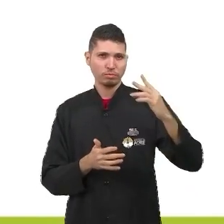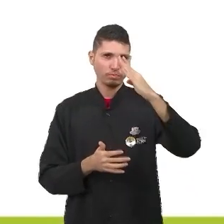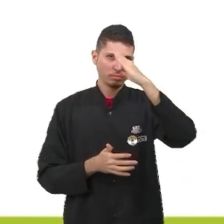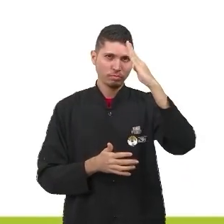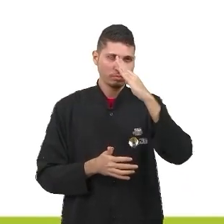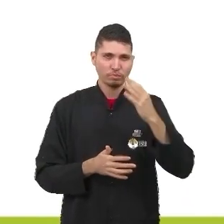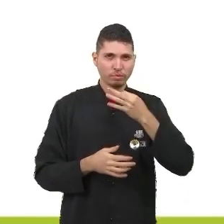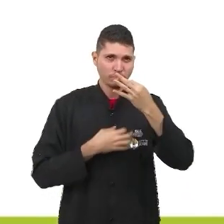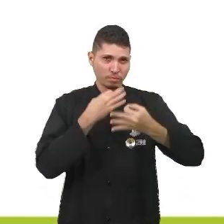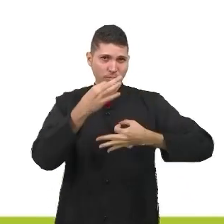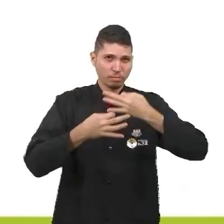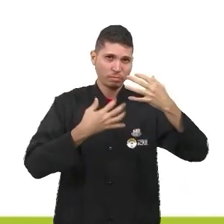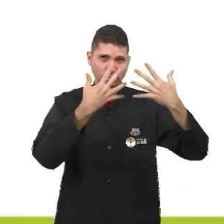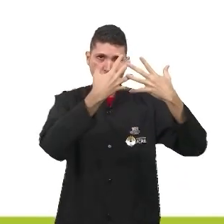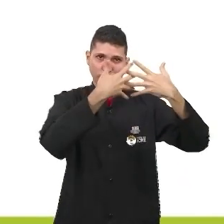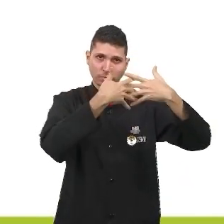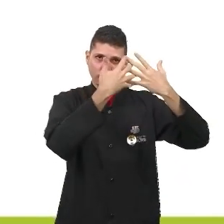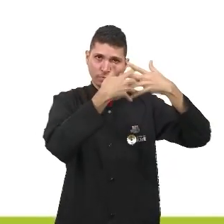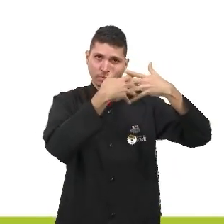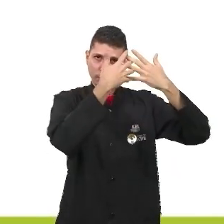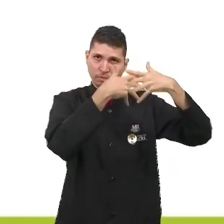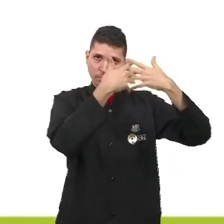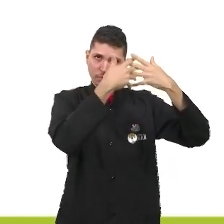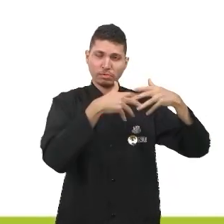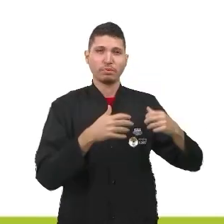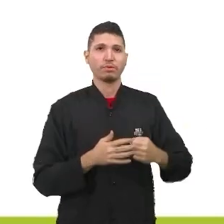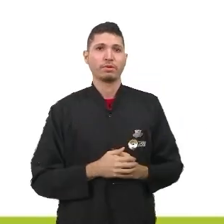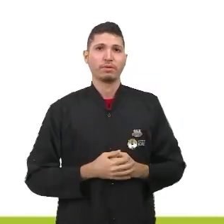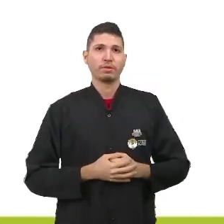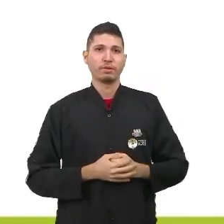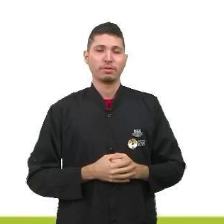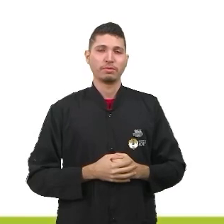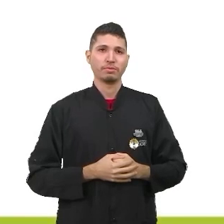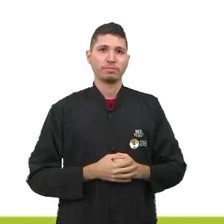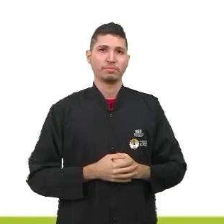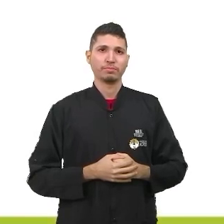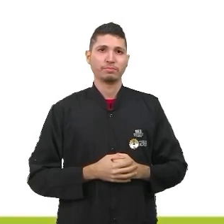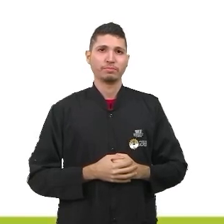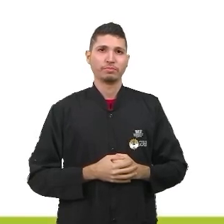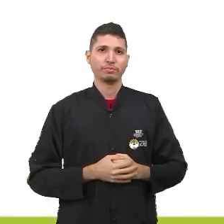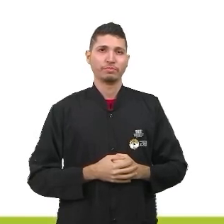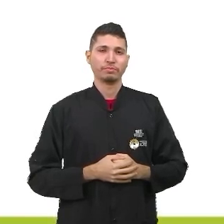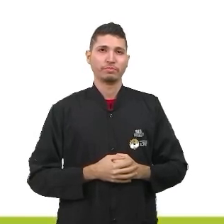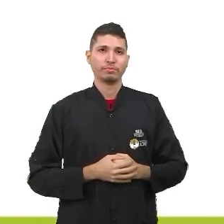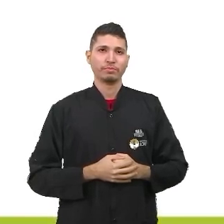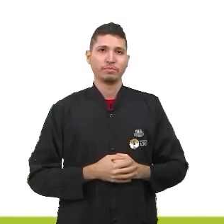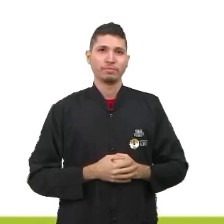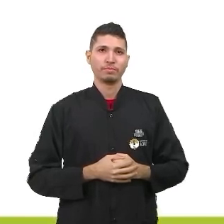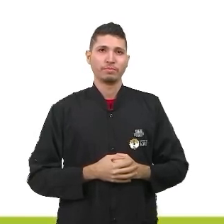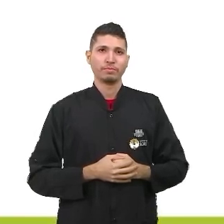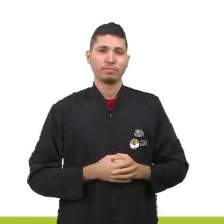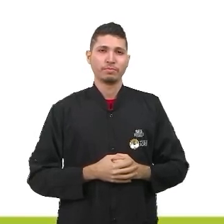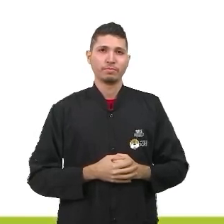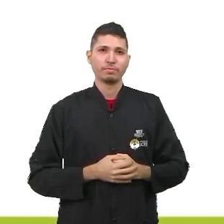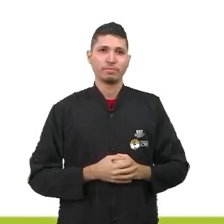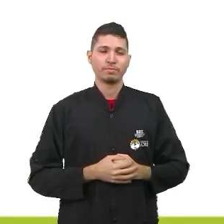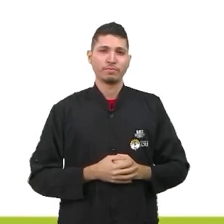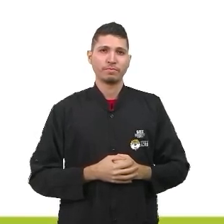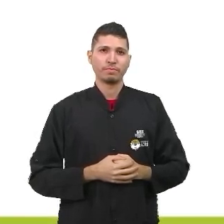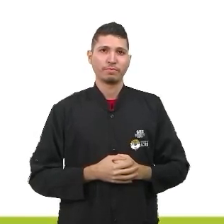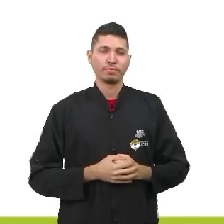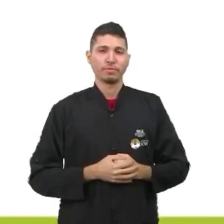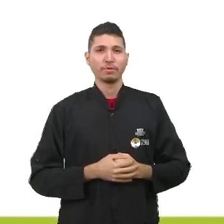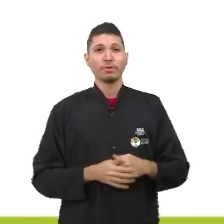críticas sociais, reflexões sobre o papel do artista e a função da arte na sociedade. Qual foi o impacto dessa primeira fase